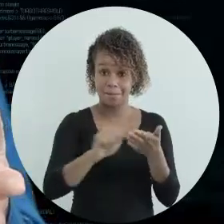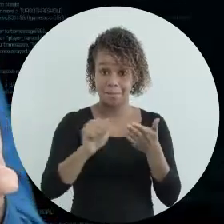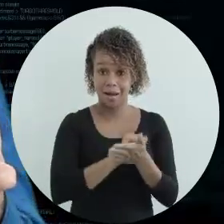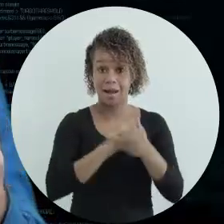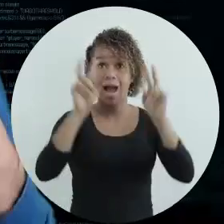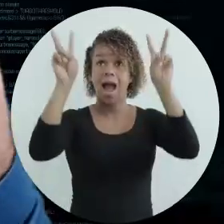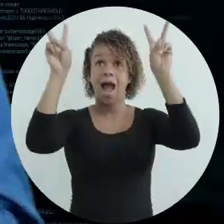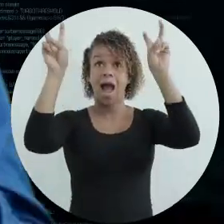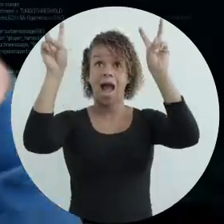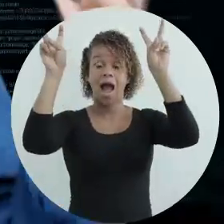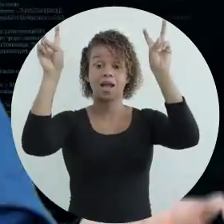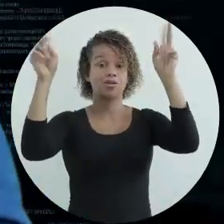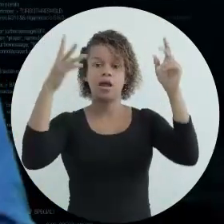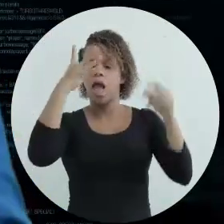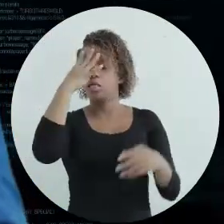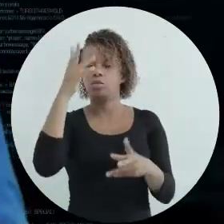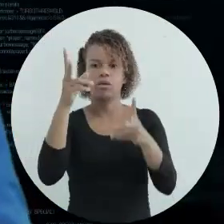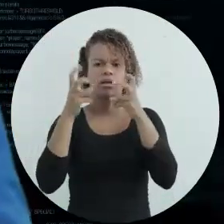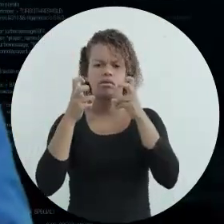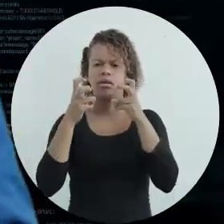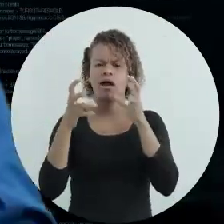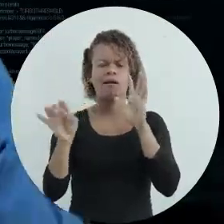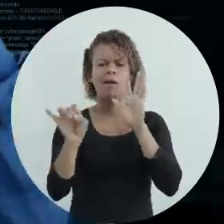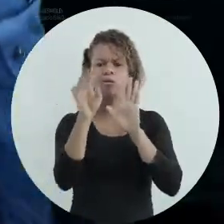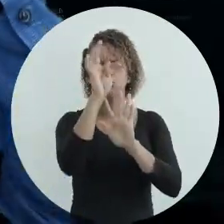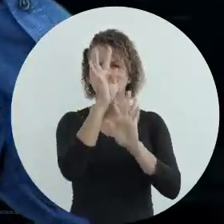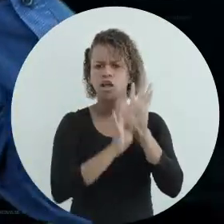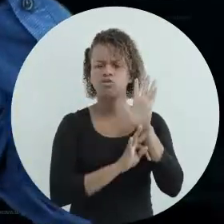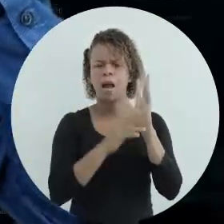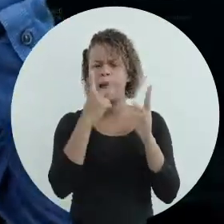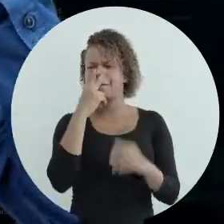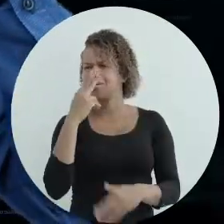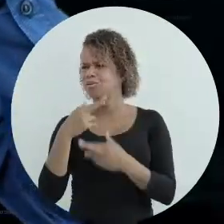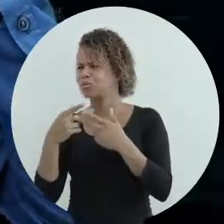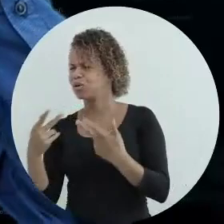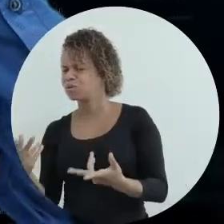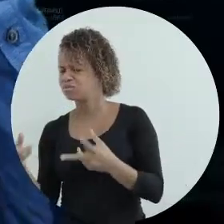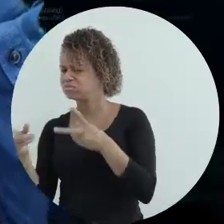texto. Ele vai pensar que é outra coisa e vai dar erro. Então,